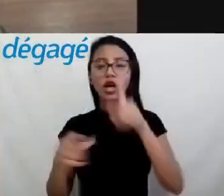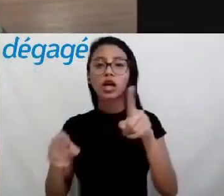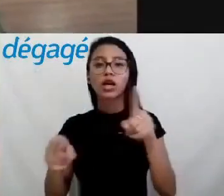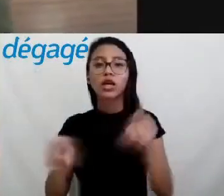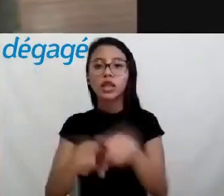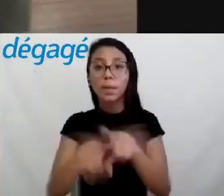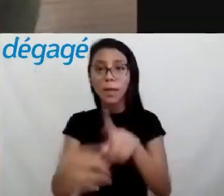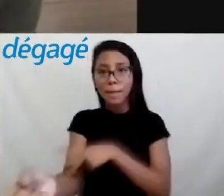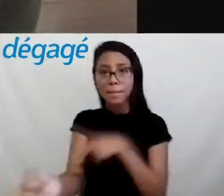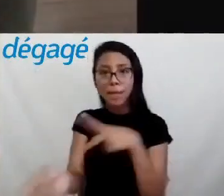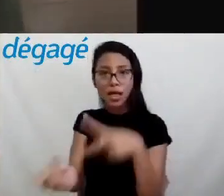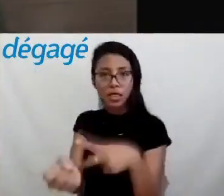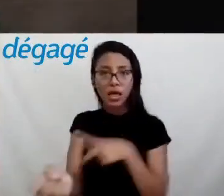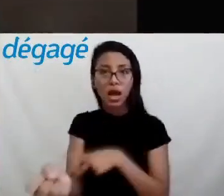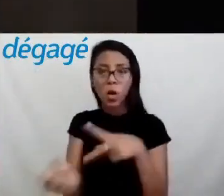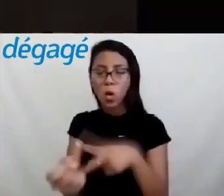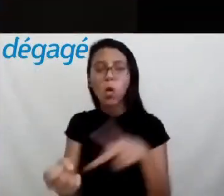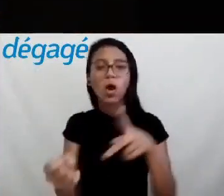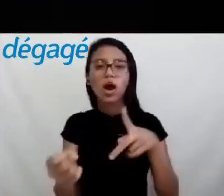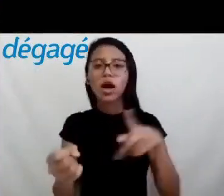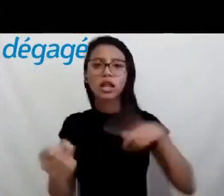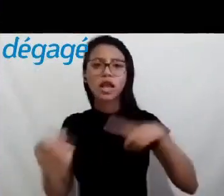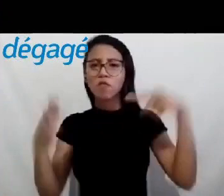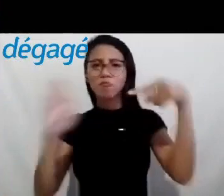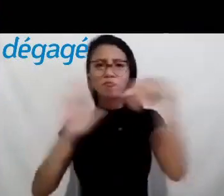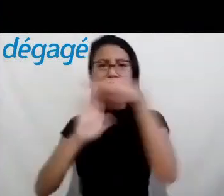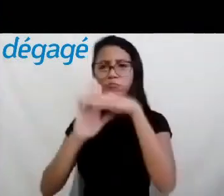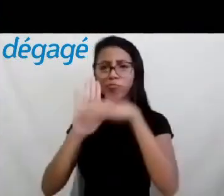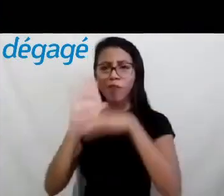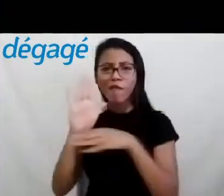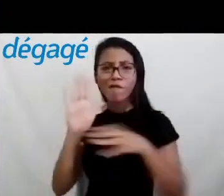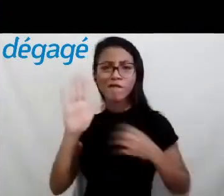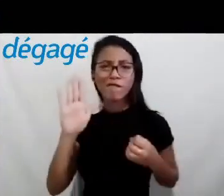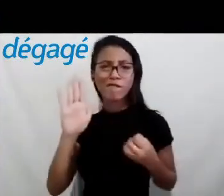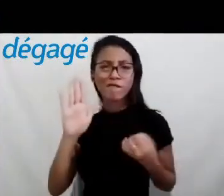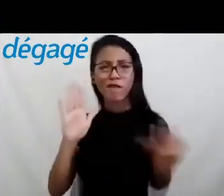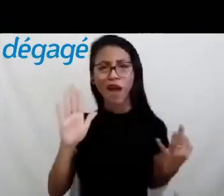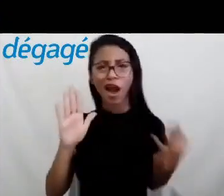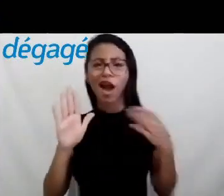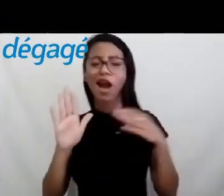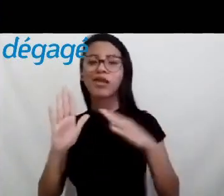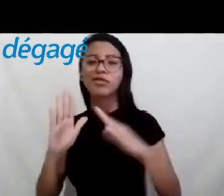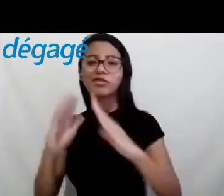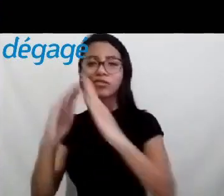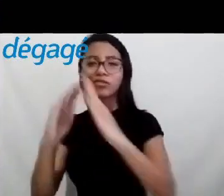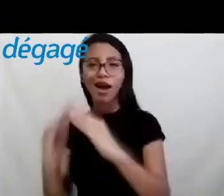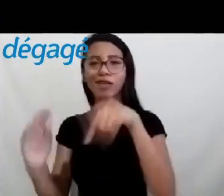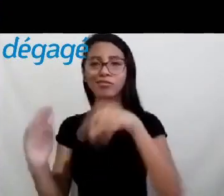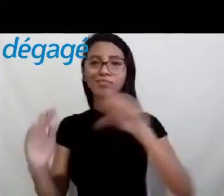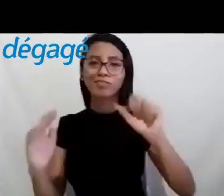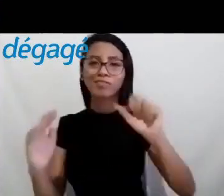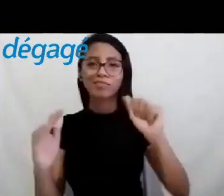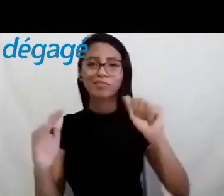de música, enfim. É outro vídeo, João, é o vídeo 2.